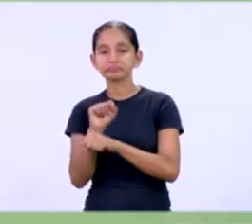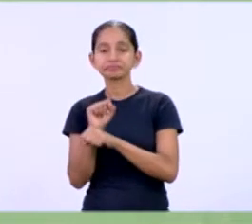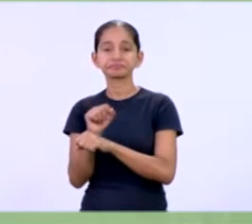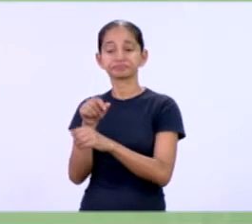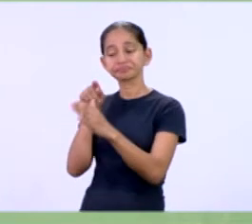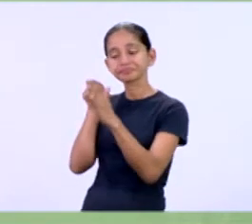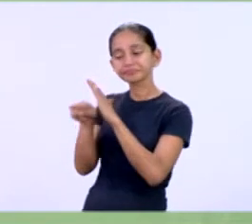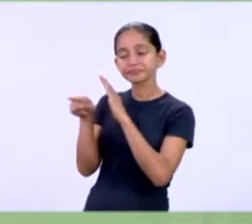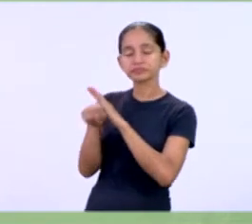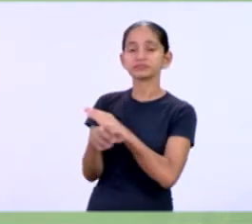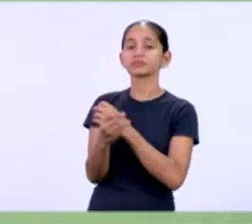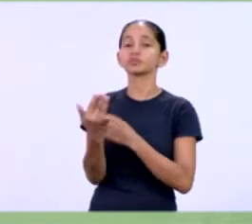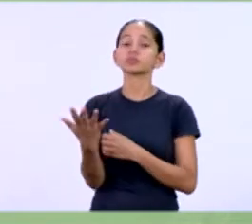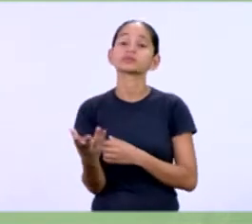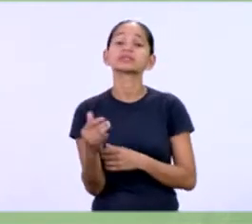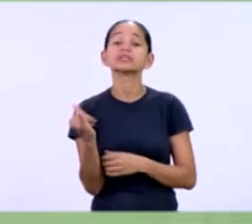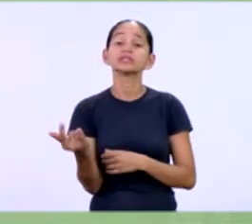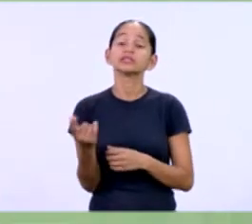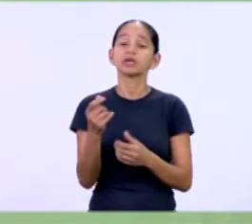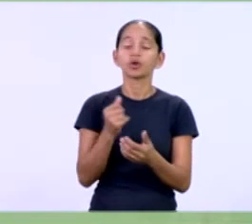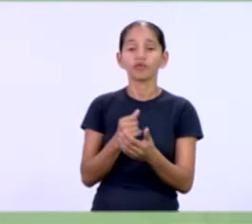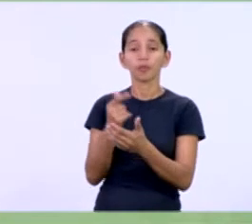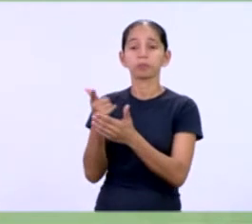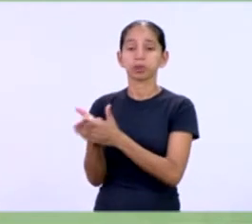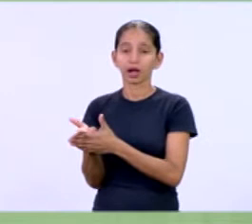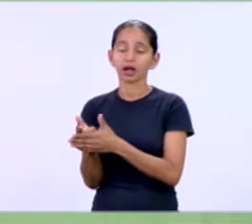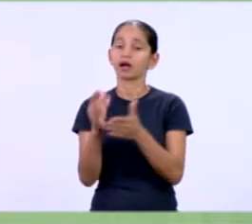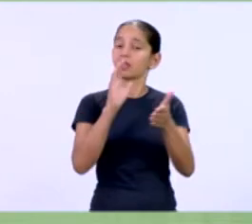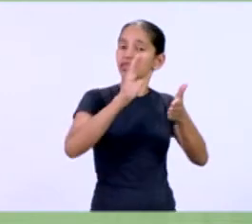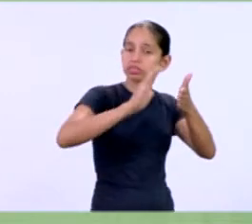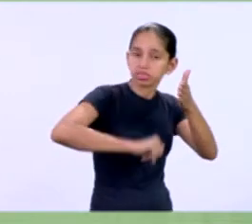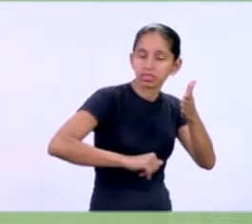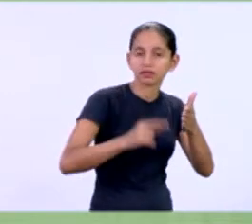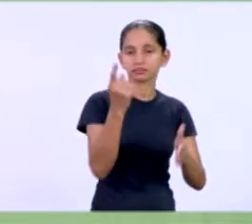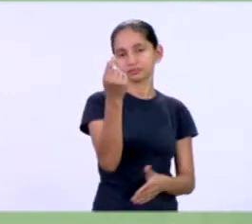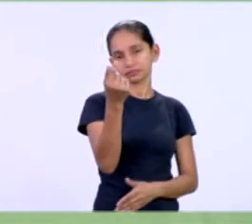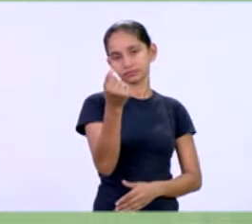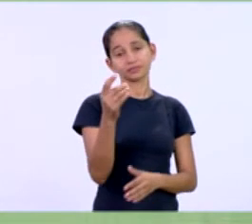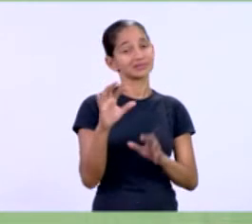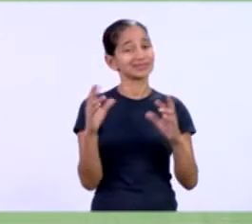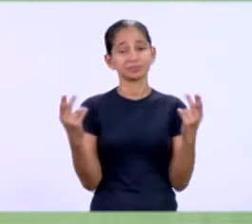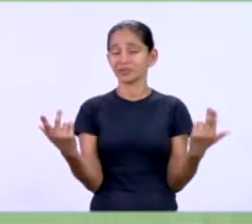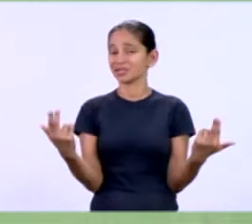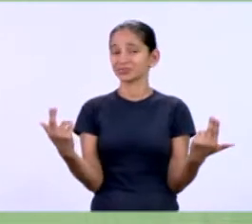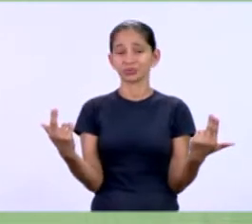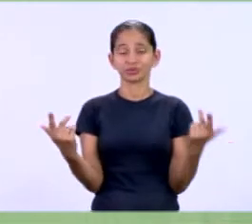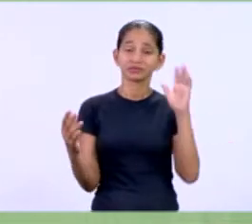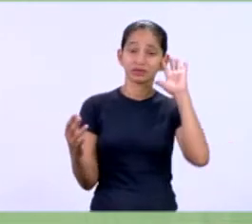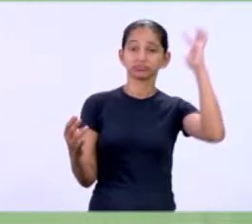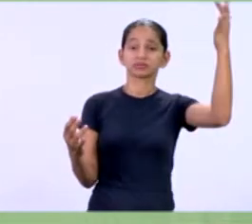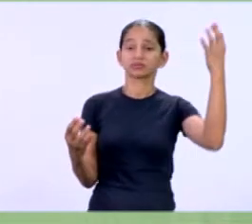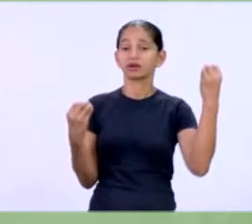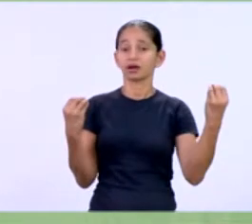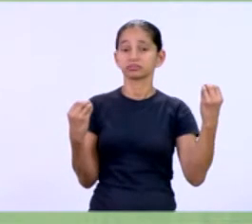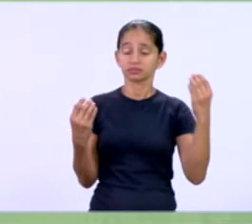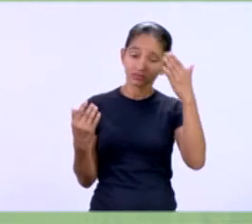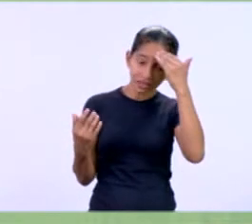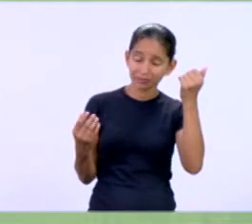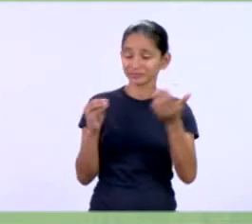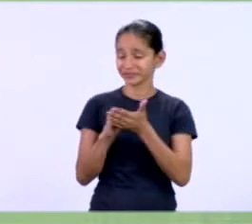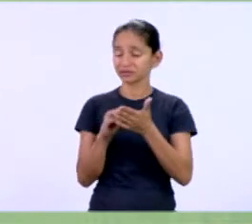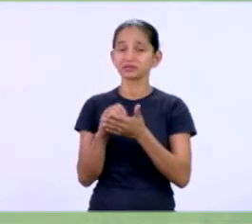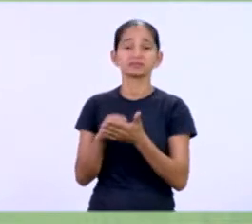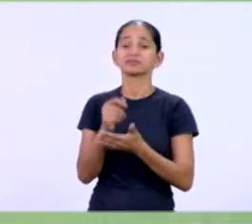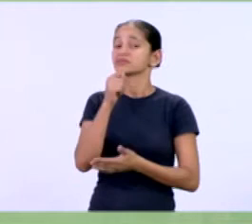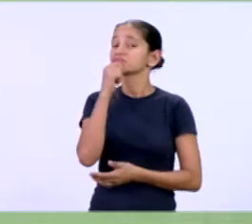sobre o fluxo de caixa. Influencia diretamente a tomada de decisão, assim como no caso anterior, dos executivos ou